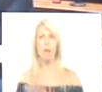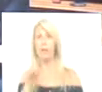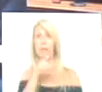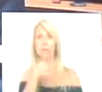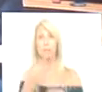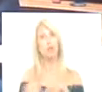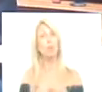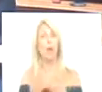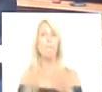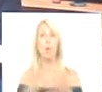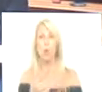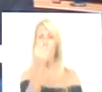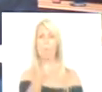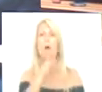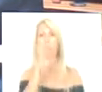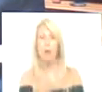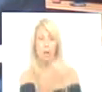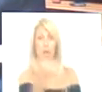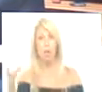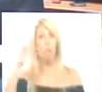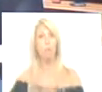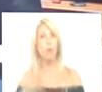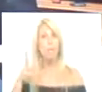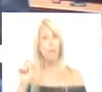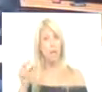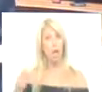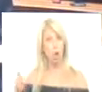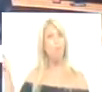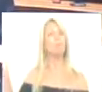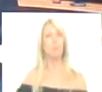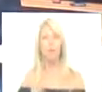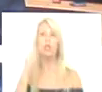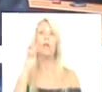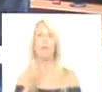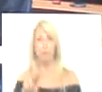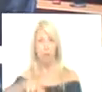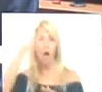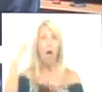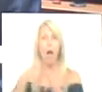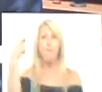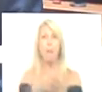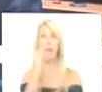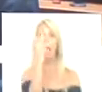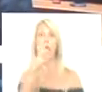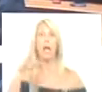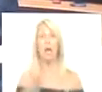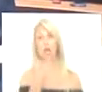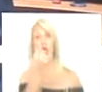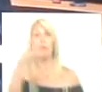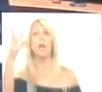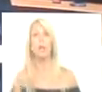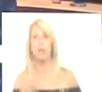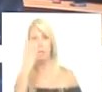Uma família em que cada um ganha 1.000 euros por mês verá duplicado o seu IRS em 2013, mas se os rendimentos forem